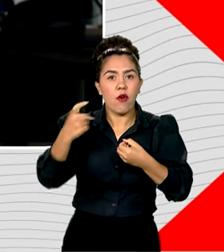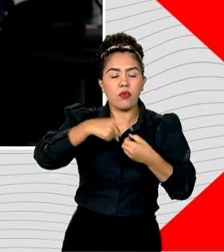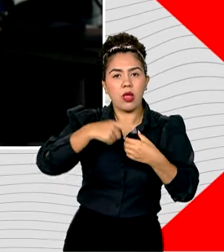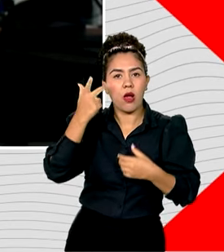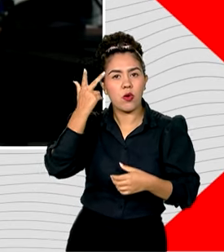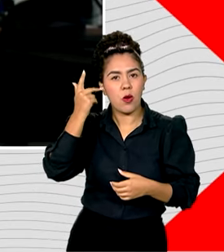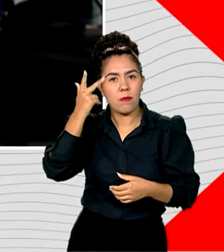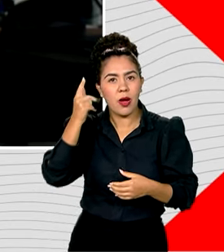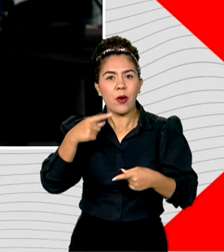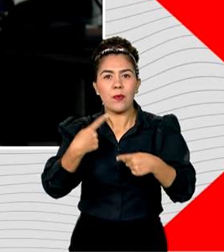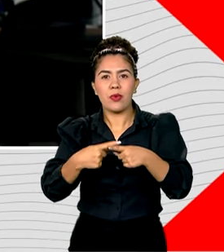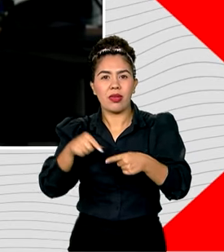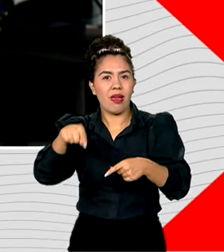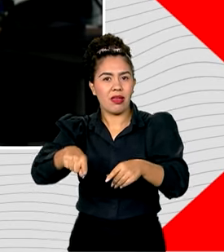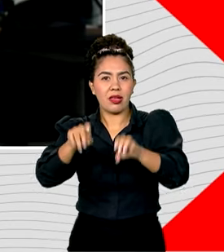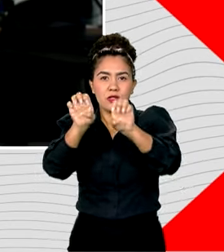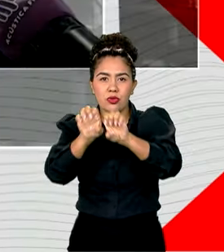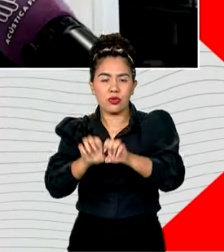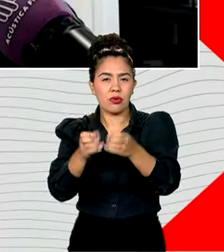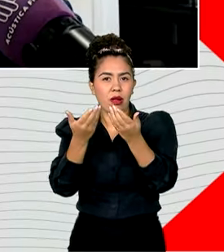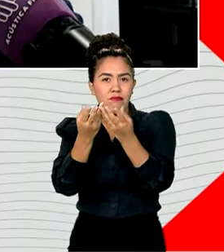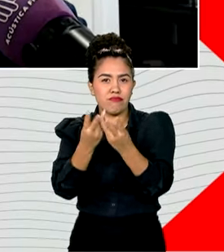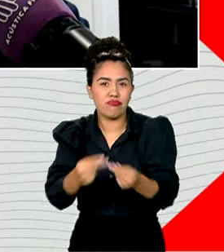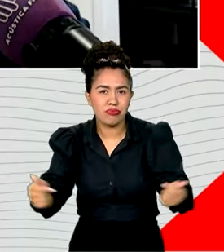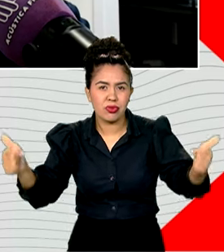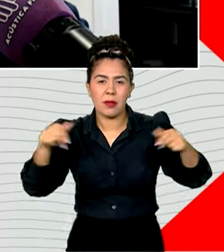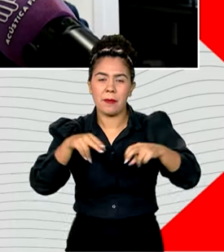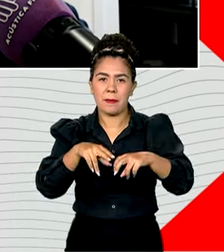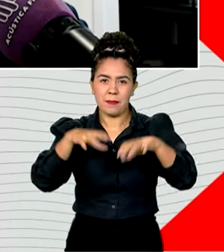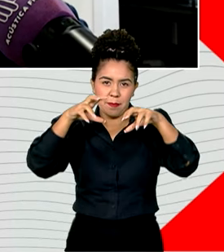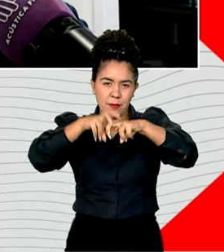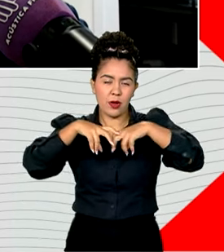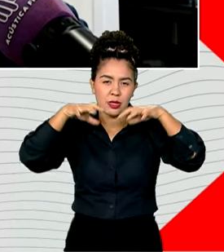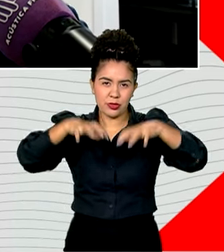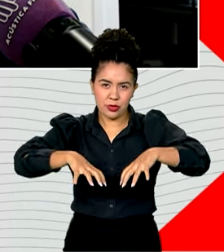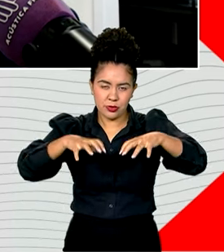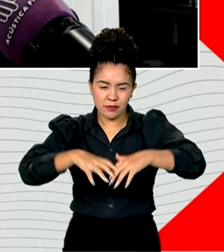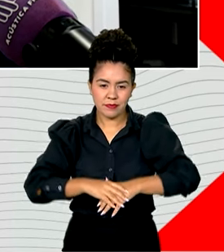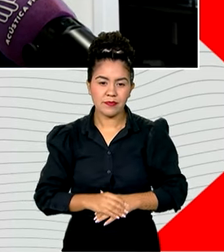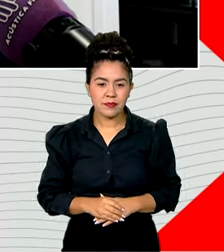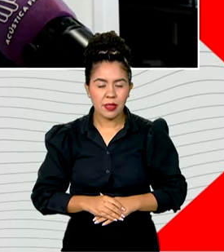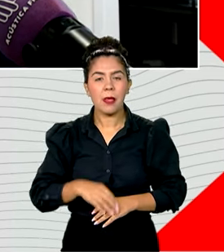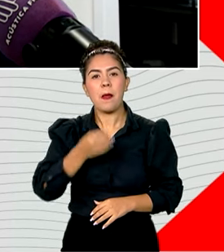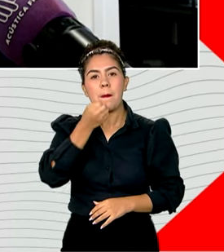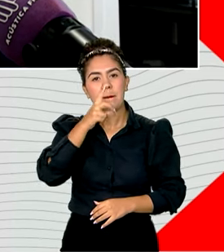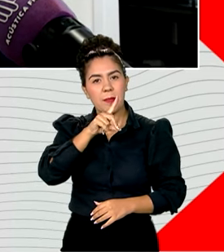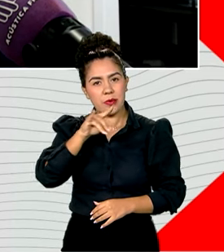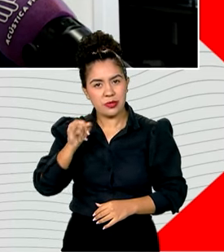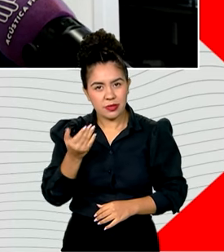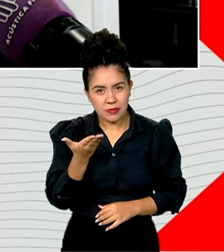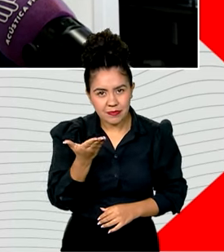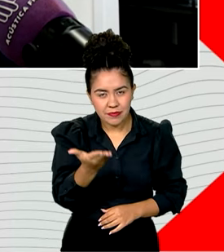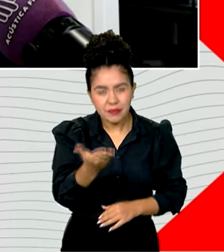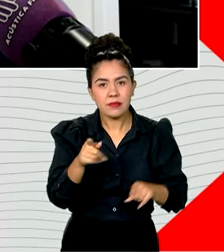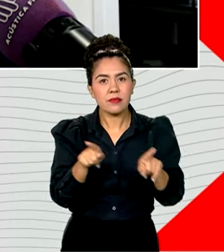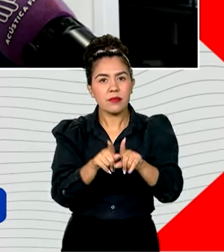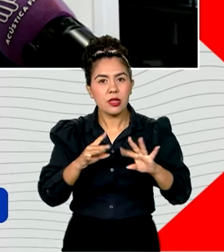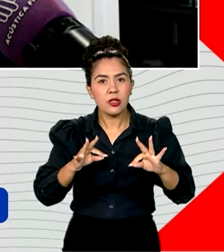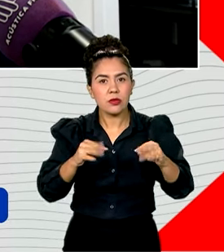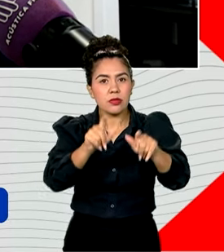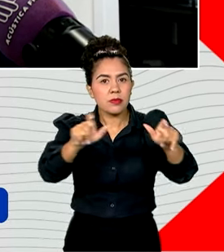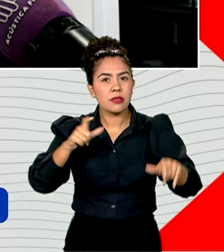saúde que se perderam aqui no Rio Grande do Sul bom eh Bom dia Rodrigo todos os ouvintes da que nos